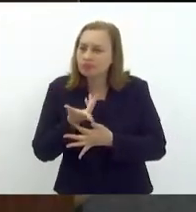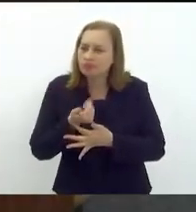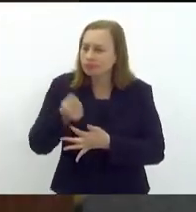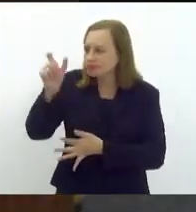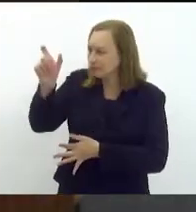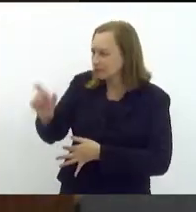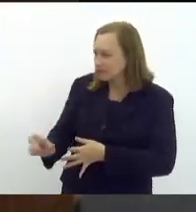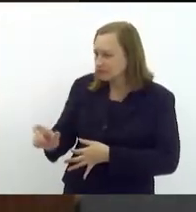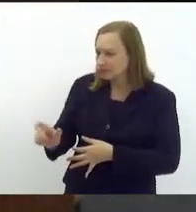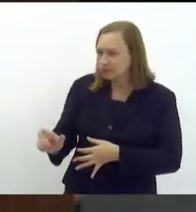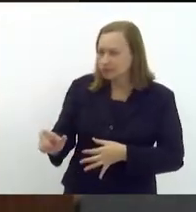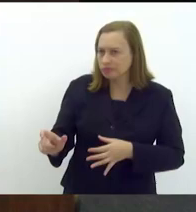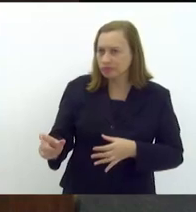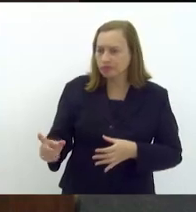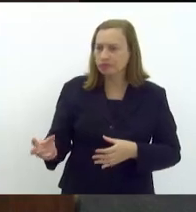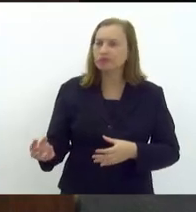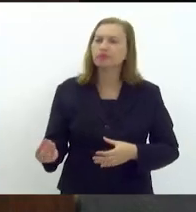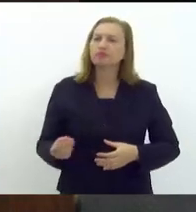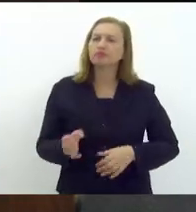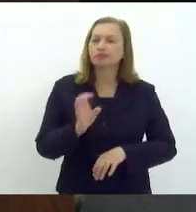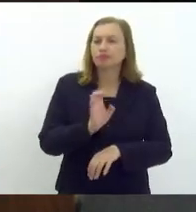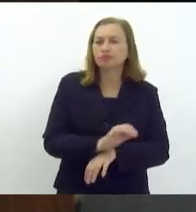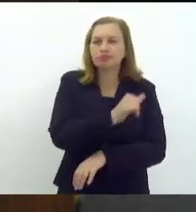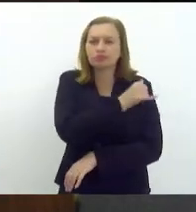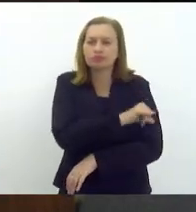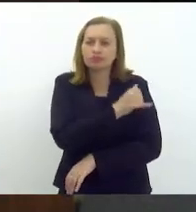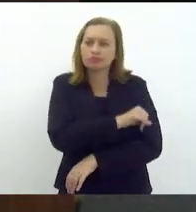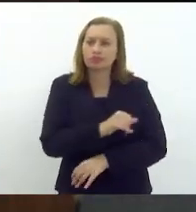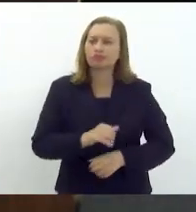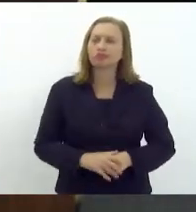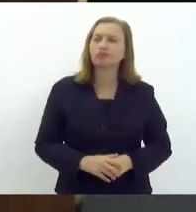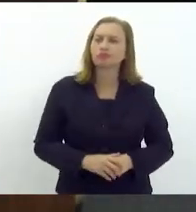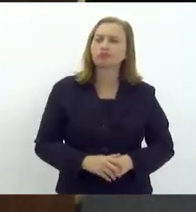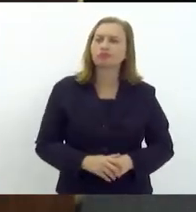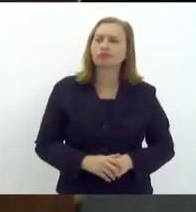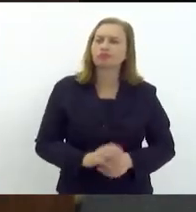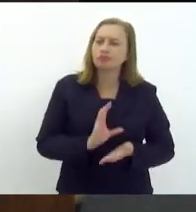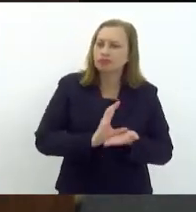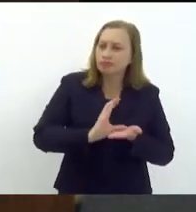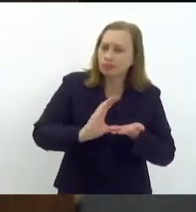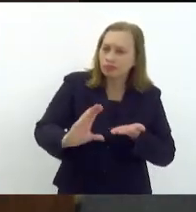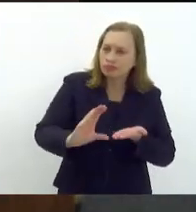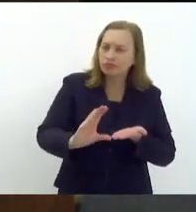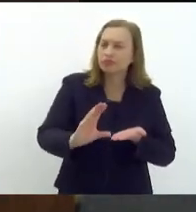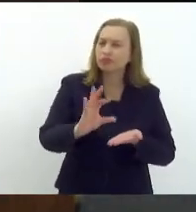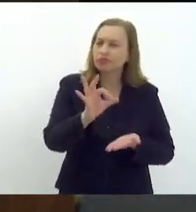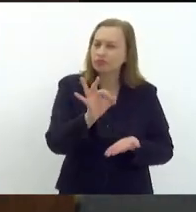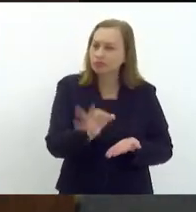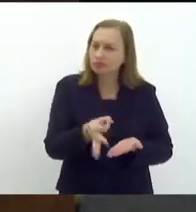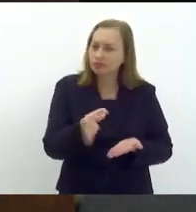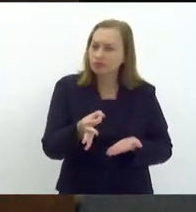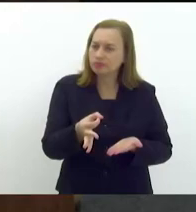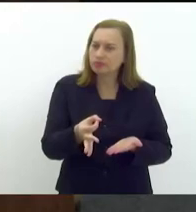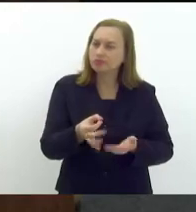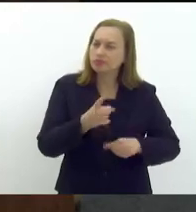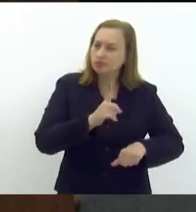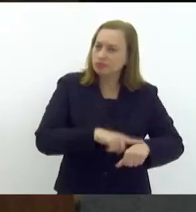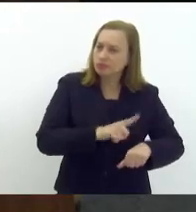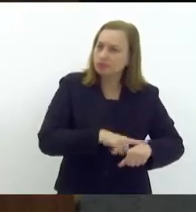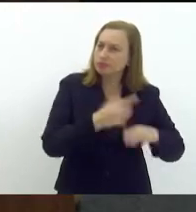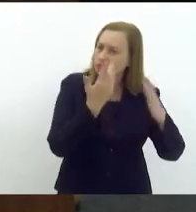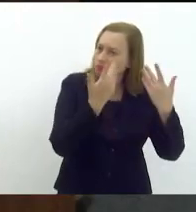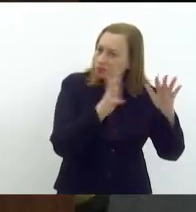na extensão territorial do Estado do Rio de Janeiro a Porto de recursos justamente para que ao mesmo tempo em que